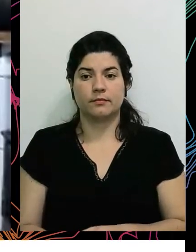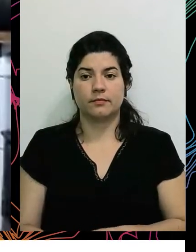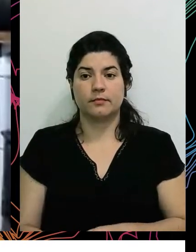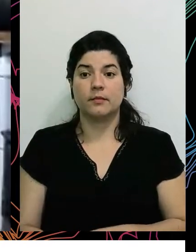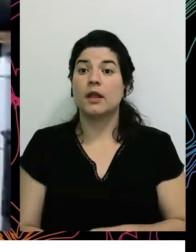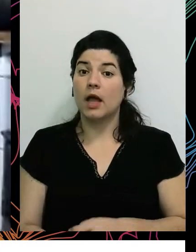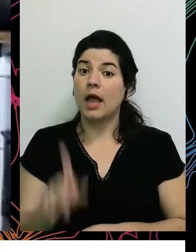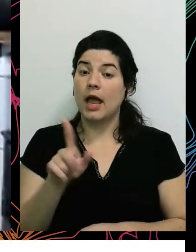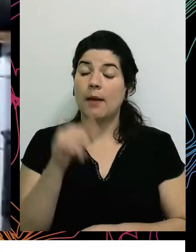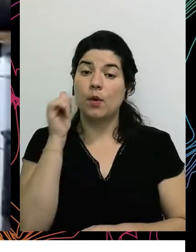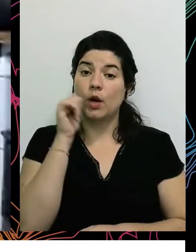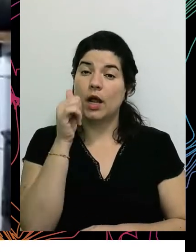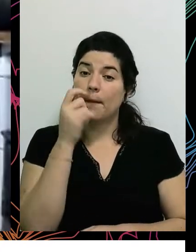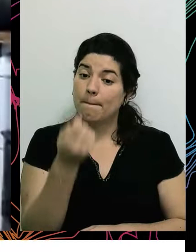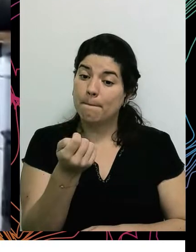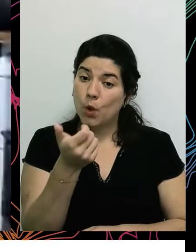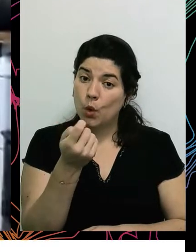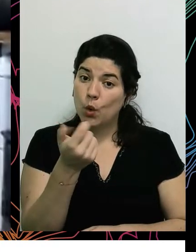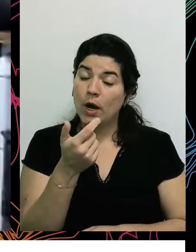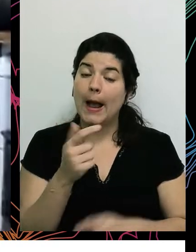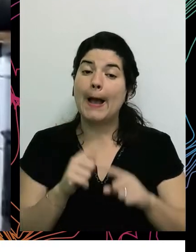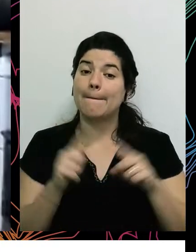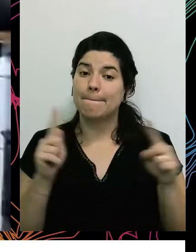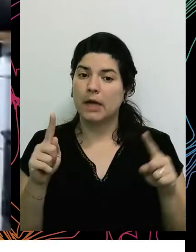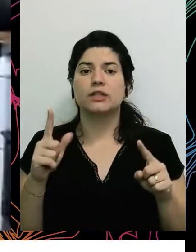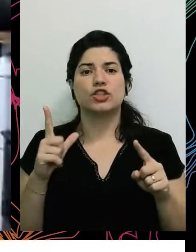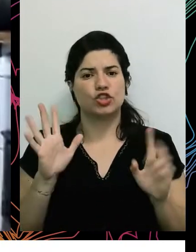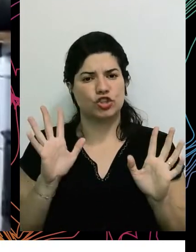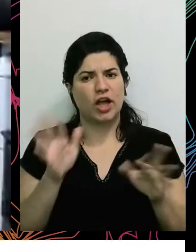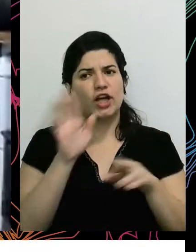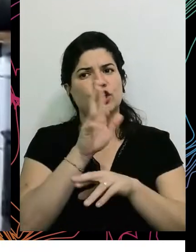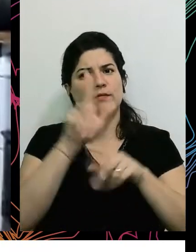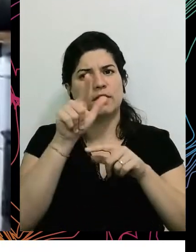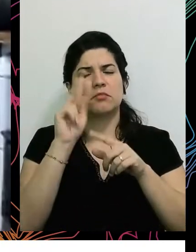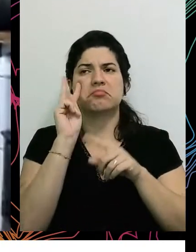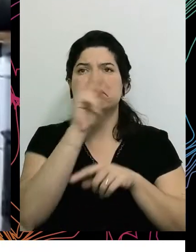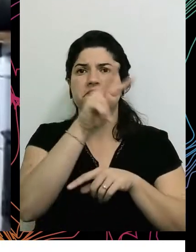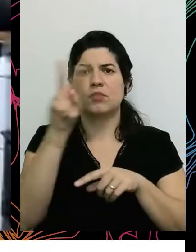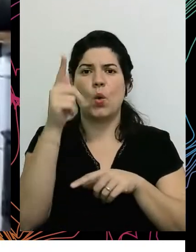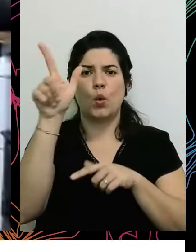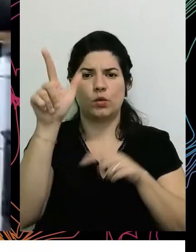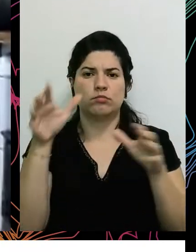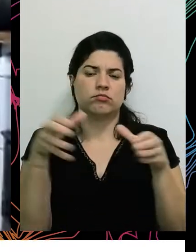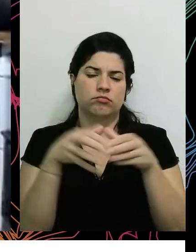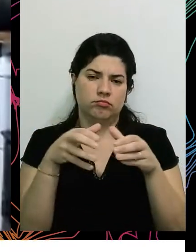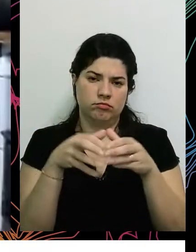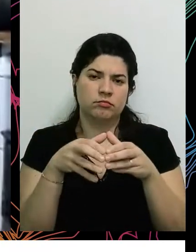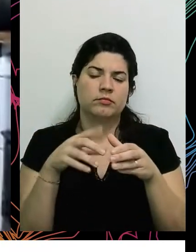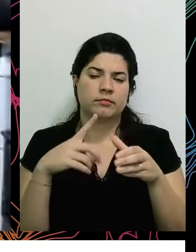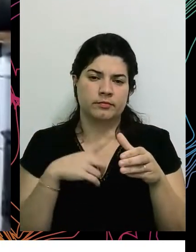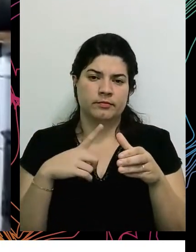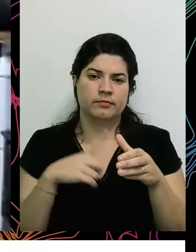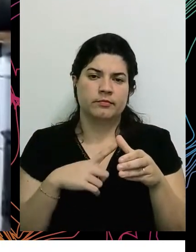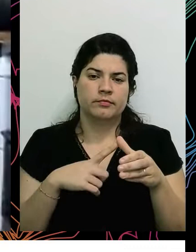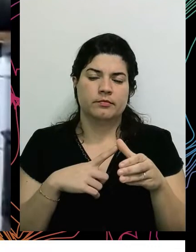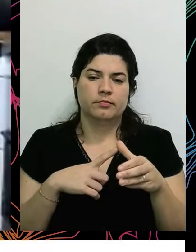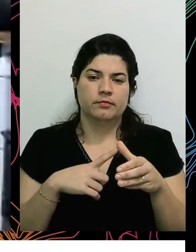pequeno, mas já expressivo se comparado com o resto da frota, sendo